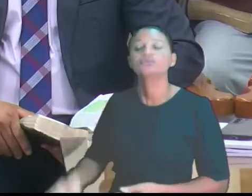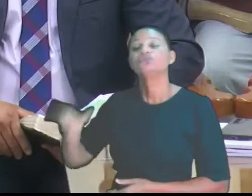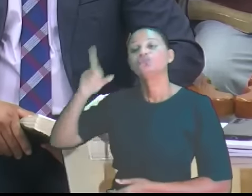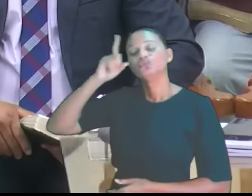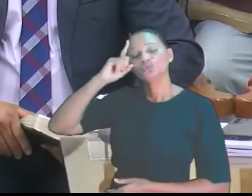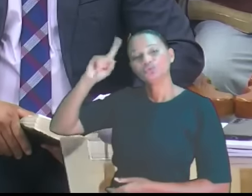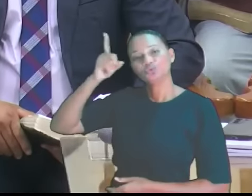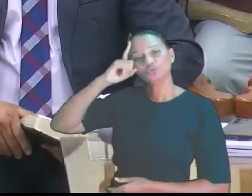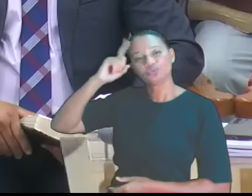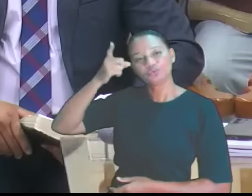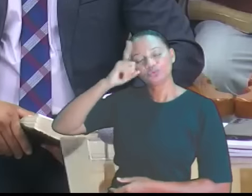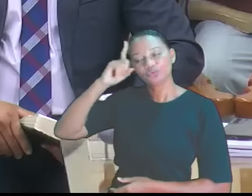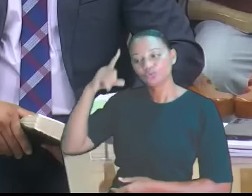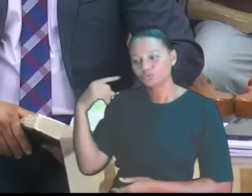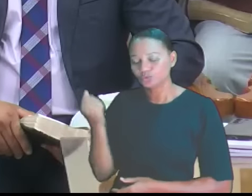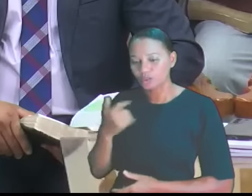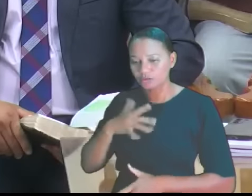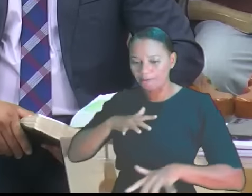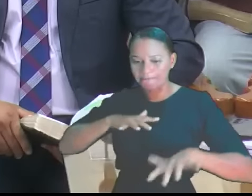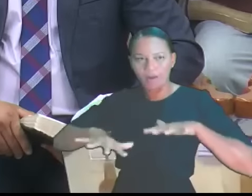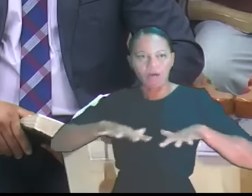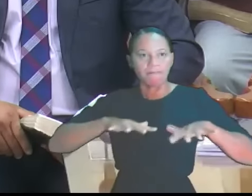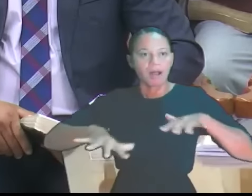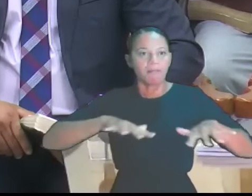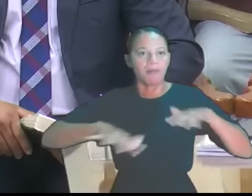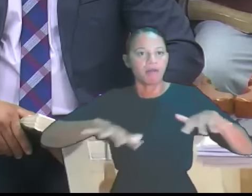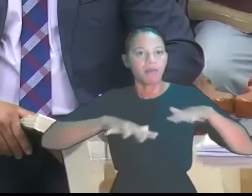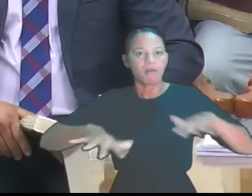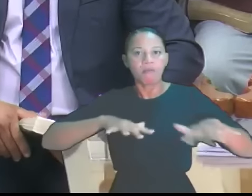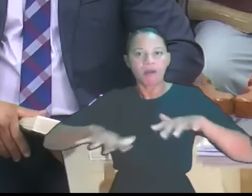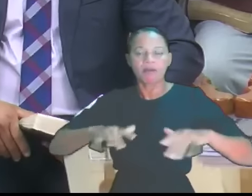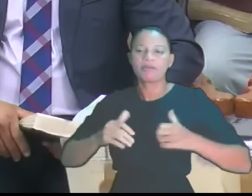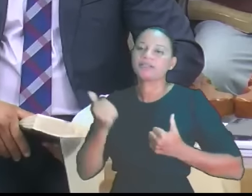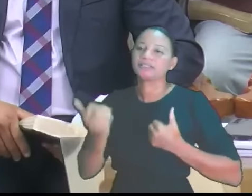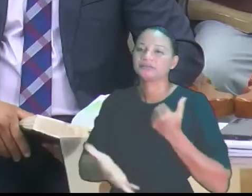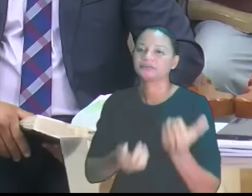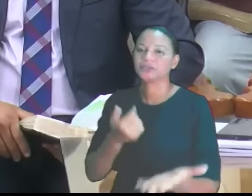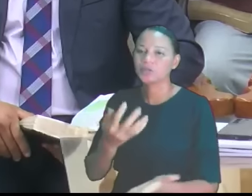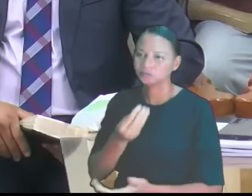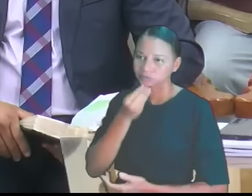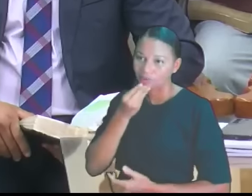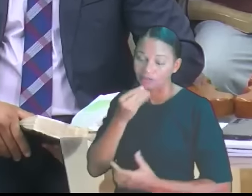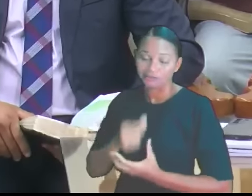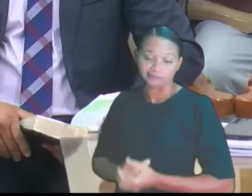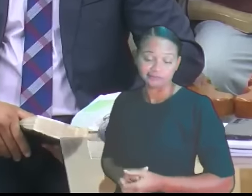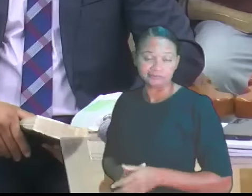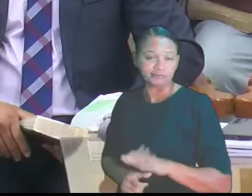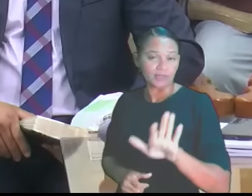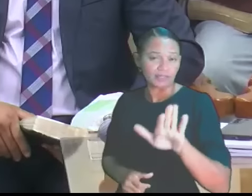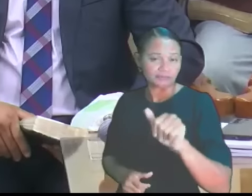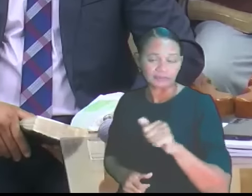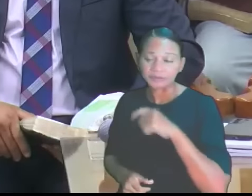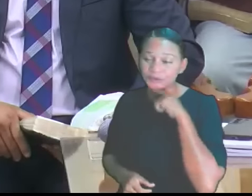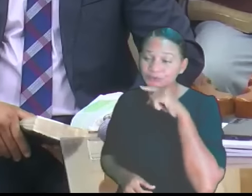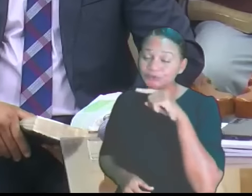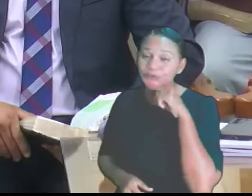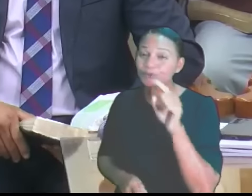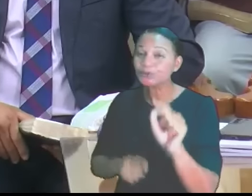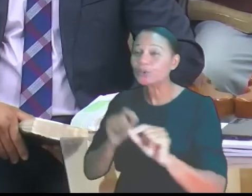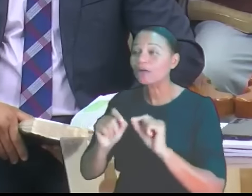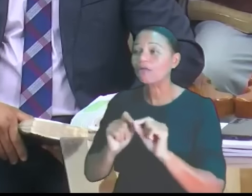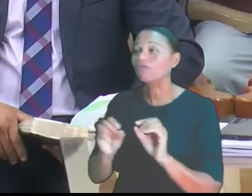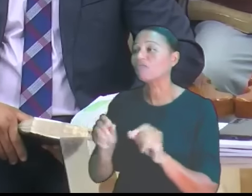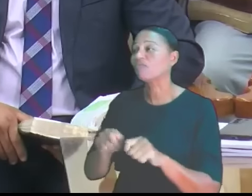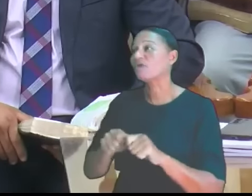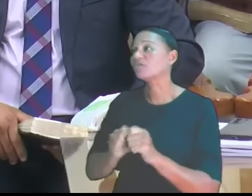dia há um movimento acontecendo, todo dia. Só, sabe o que não dá certo na vida? É não fazer nada,